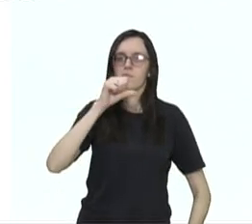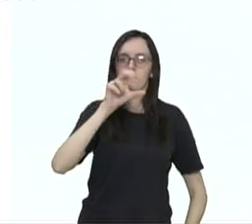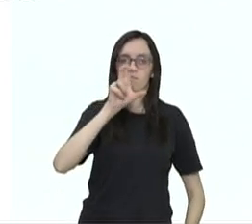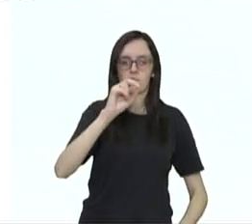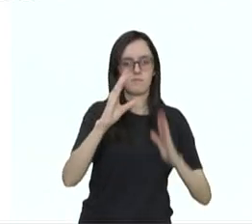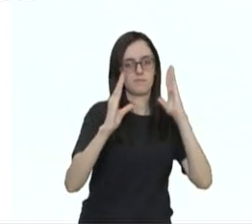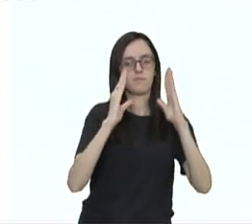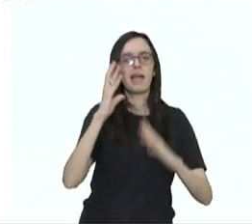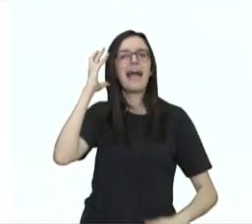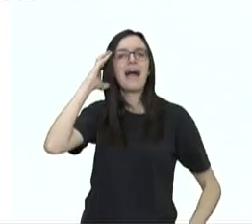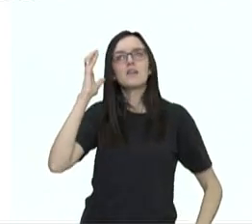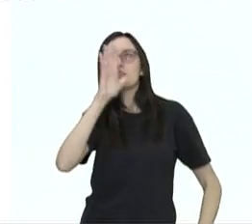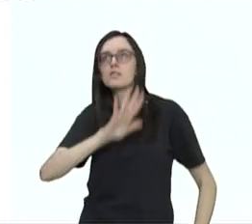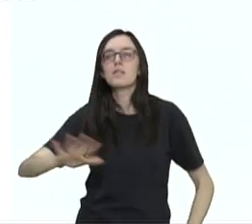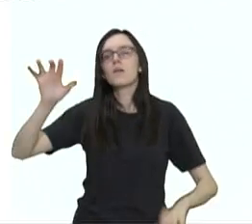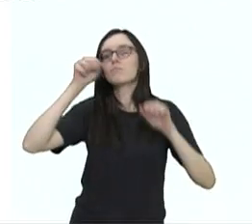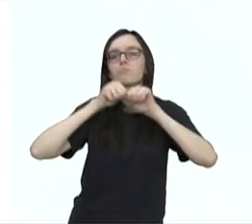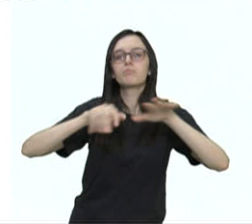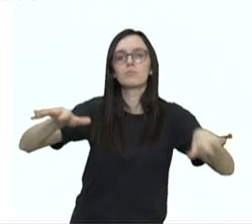Nacional transmitiu